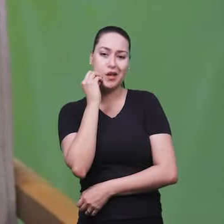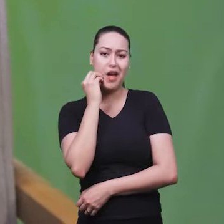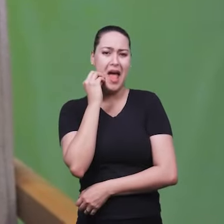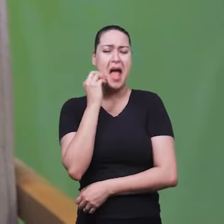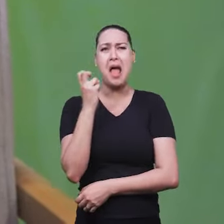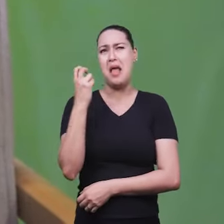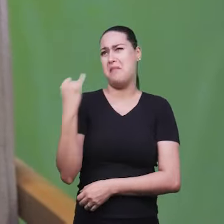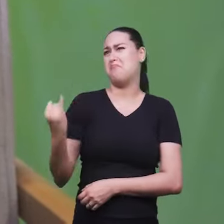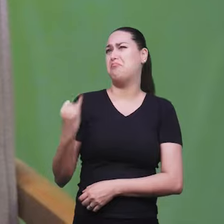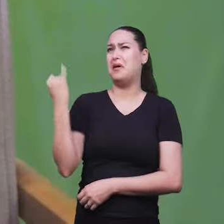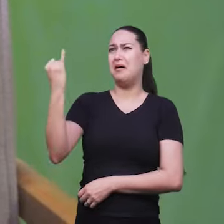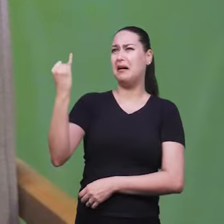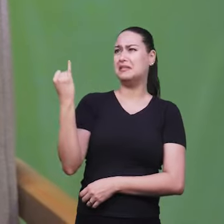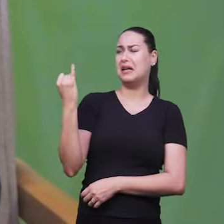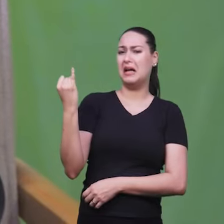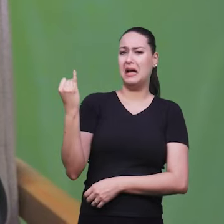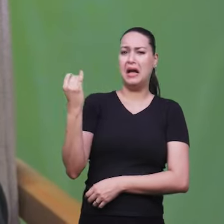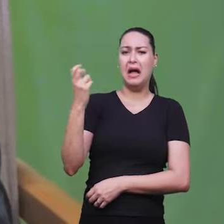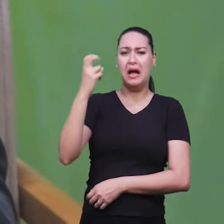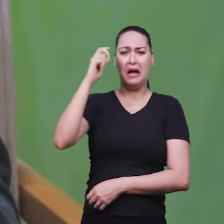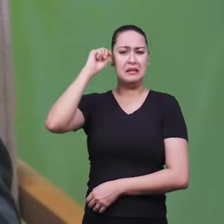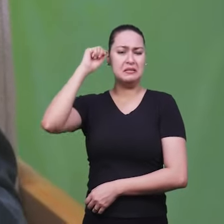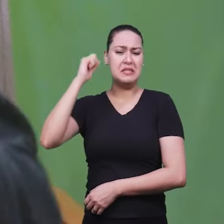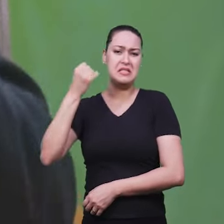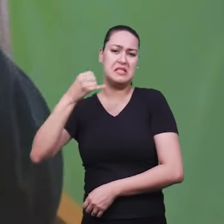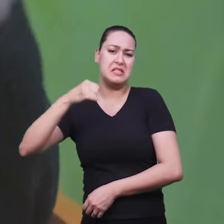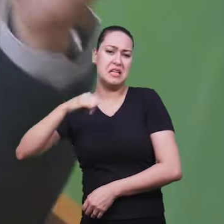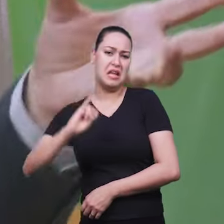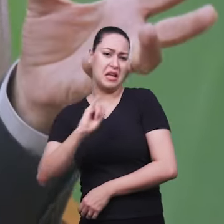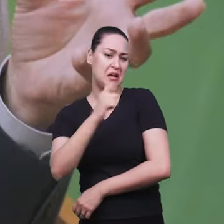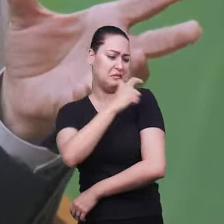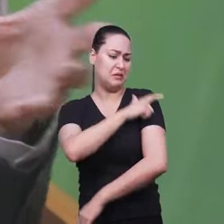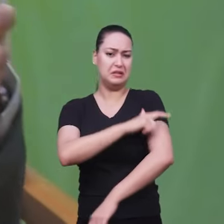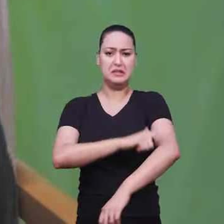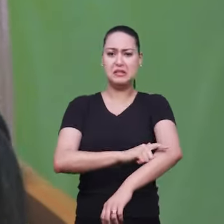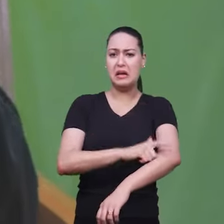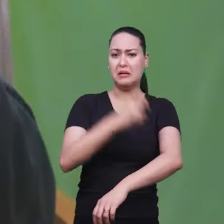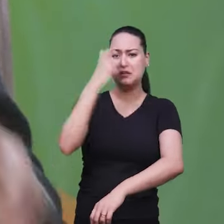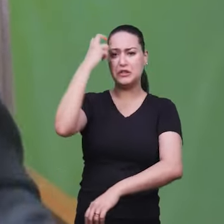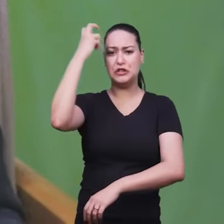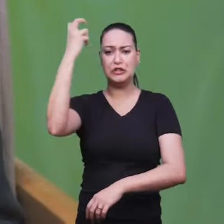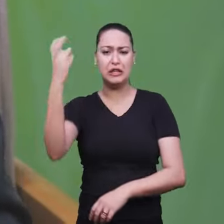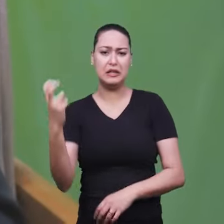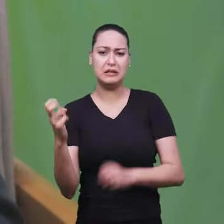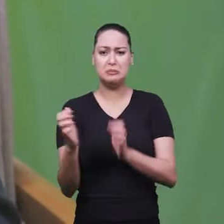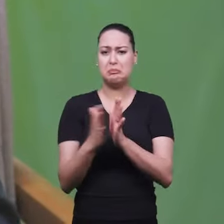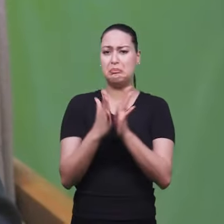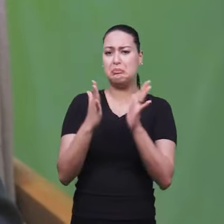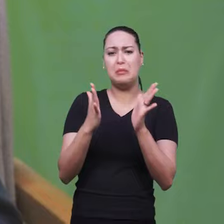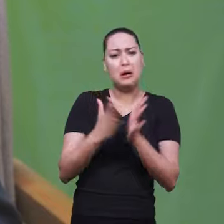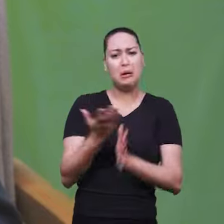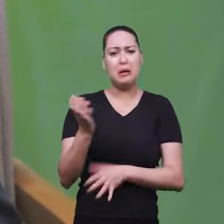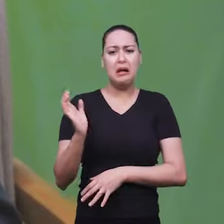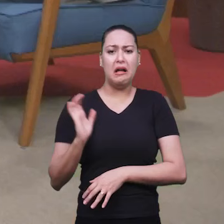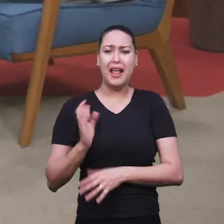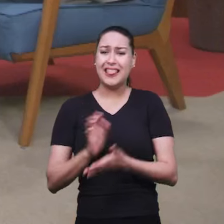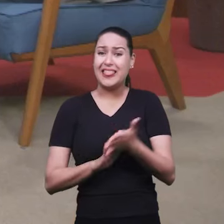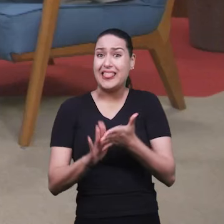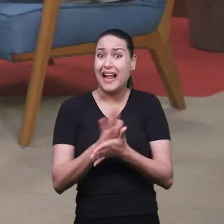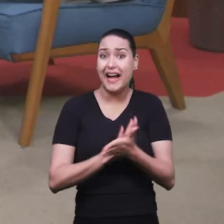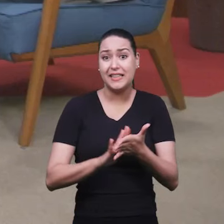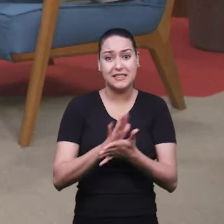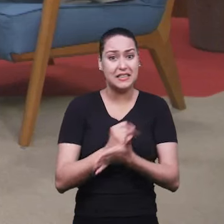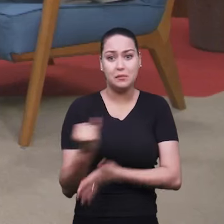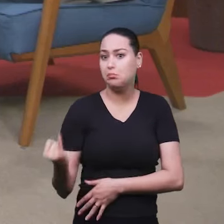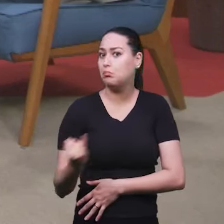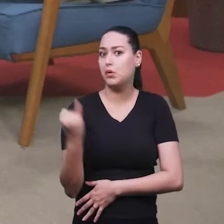importa a raça, a condição social, origem, cultura, é só receber o Senhor. É interessante esse versículo, deu-nos